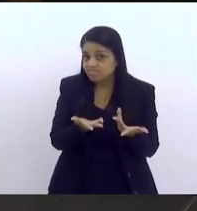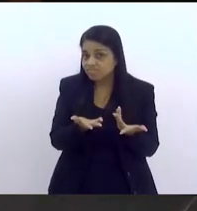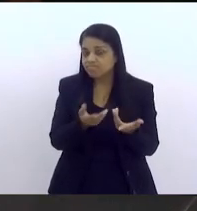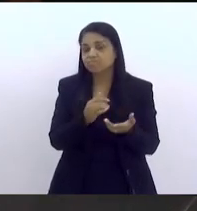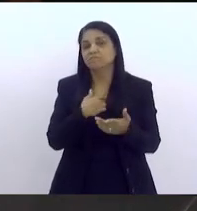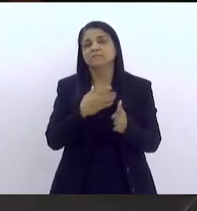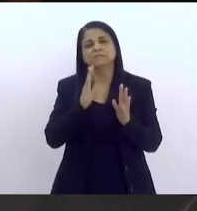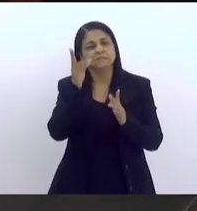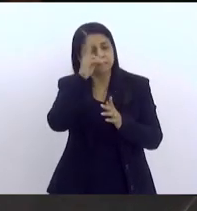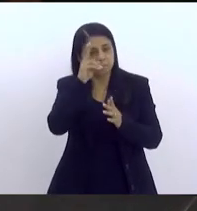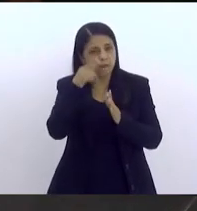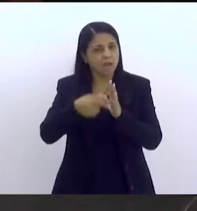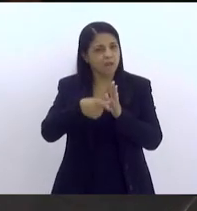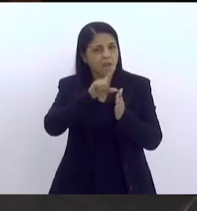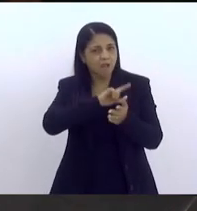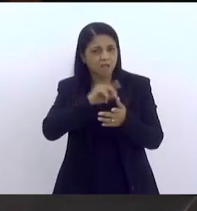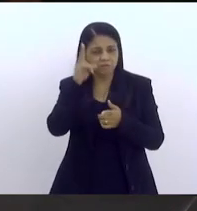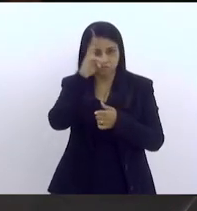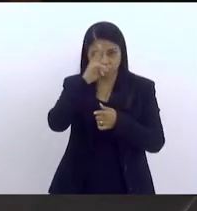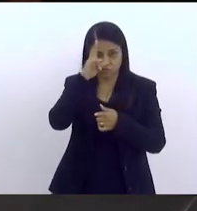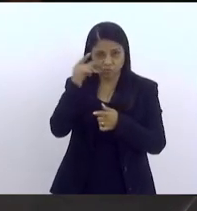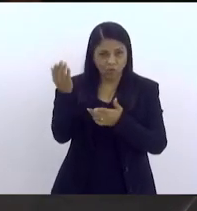antecedentes históricos